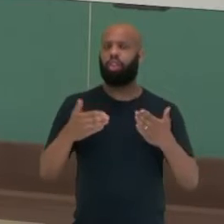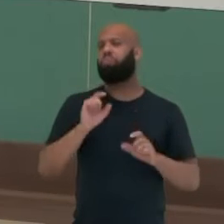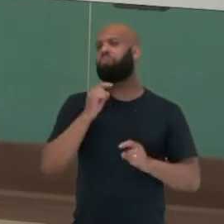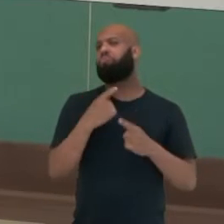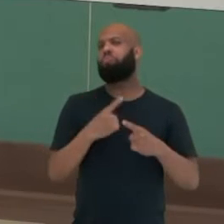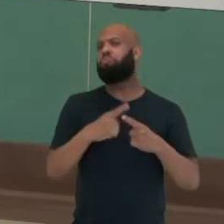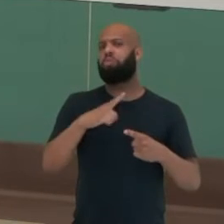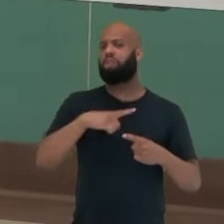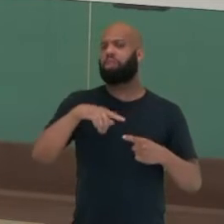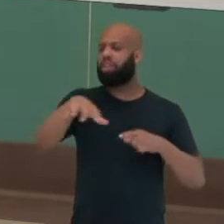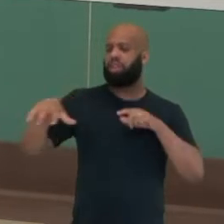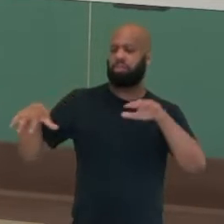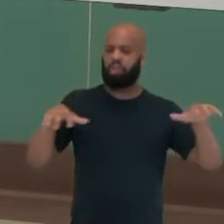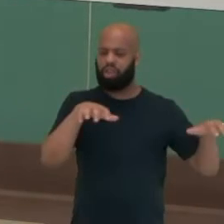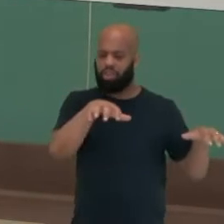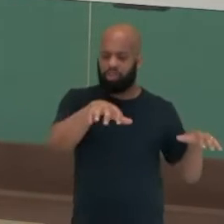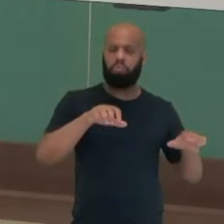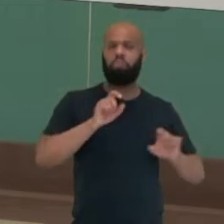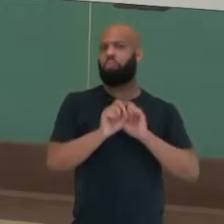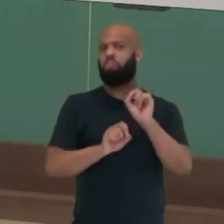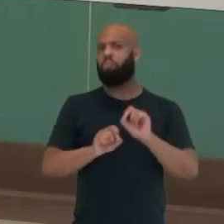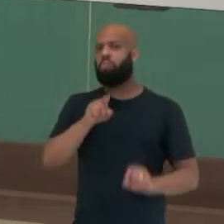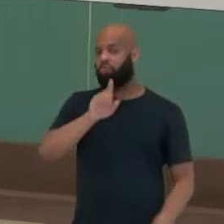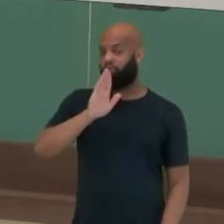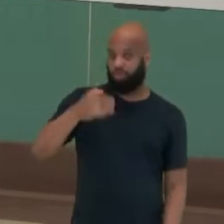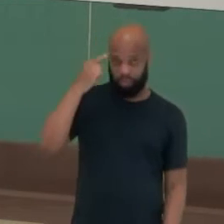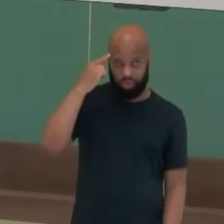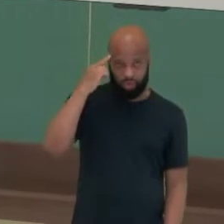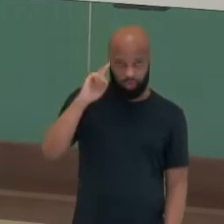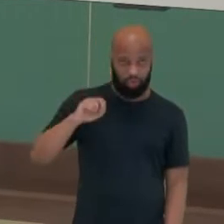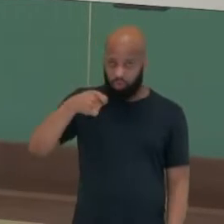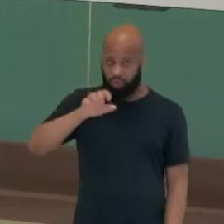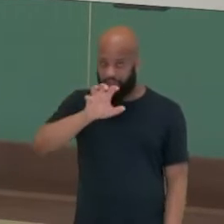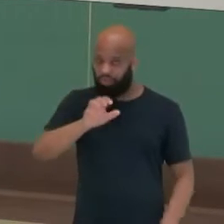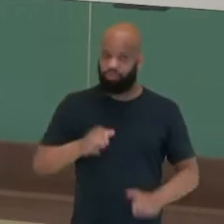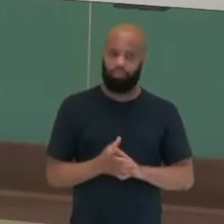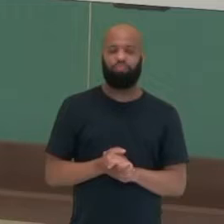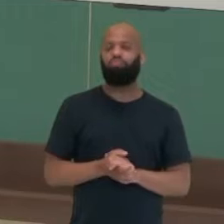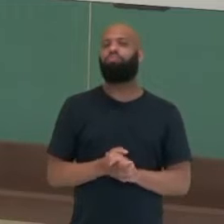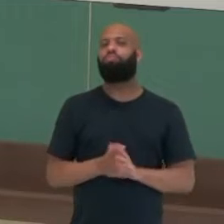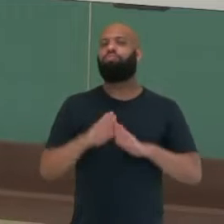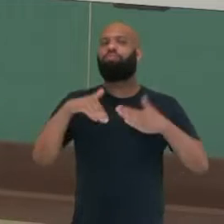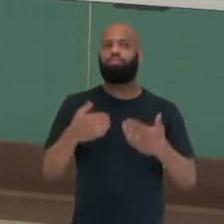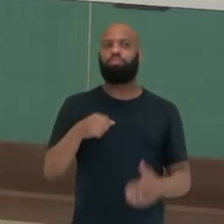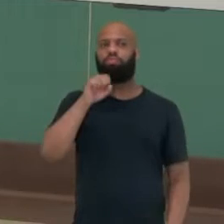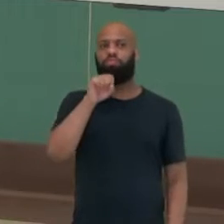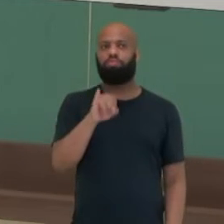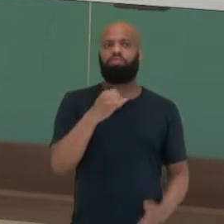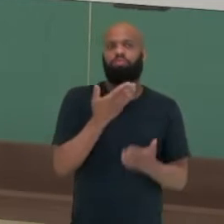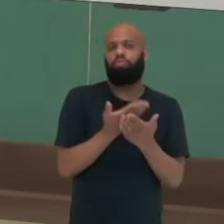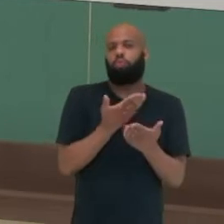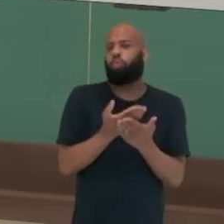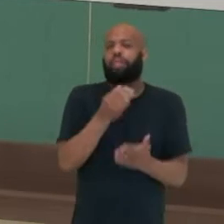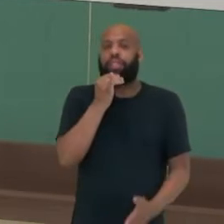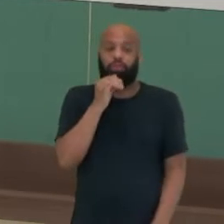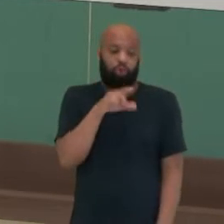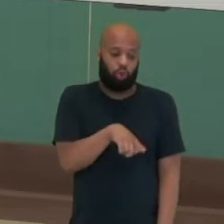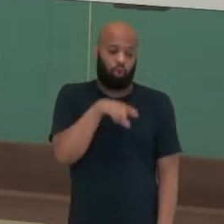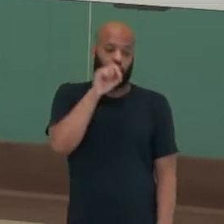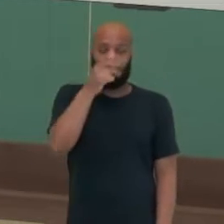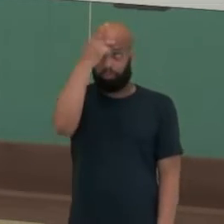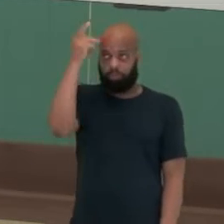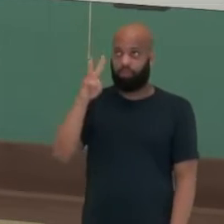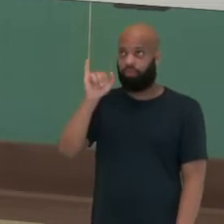serve esta divisão? E aí, já pensou sobre essas questões? Quando a gente vai escolher um